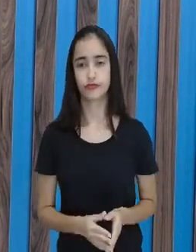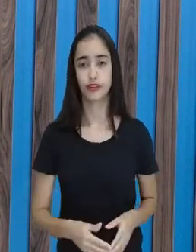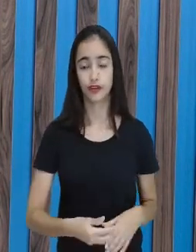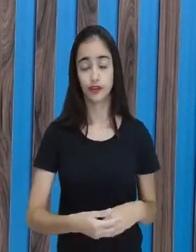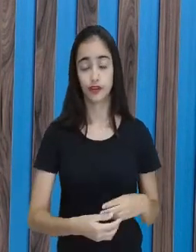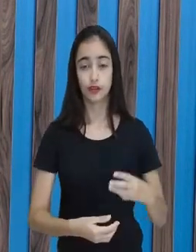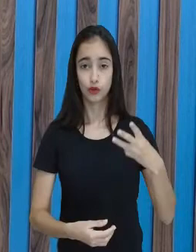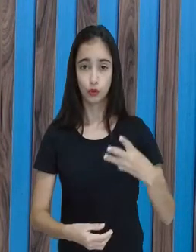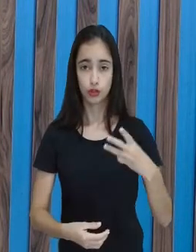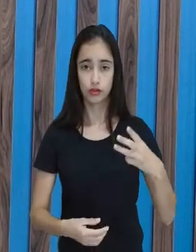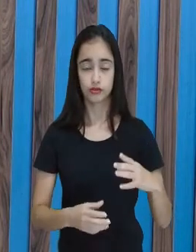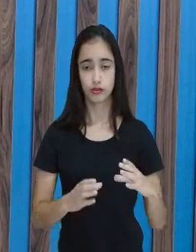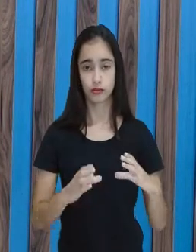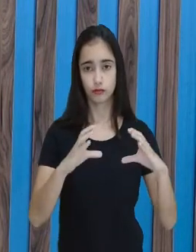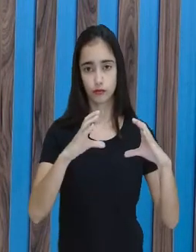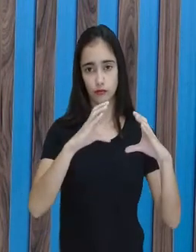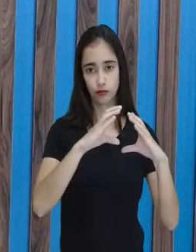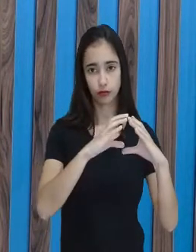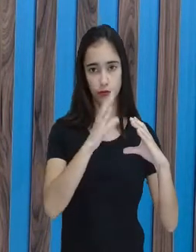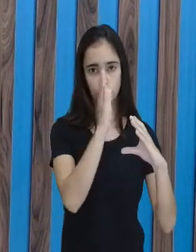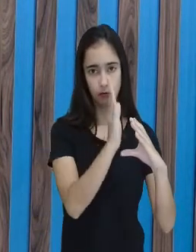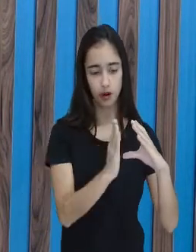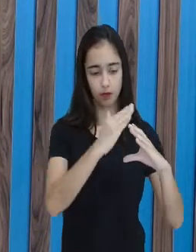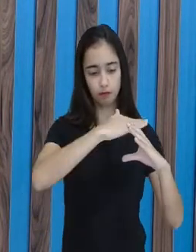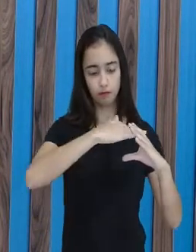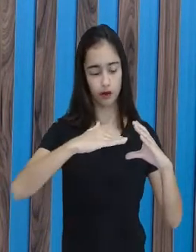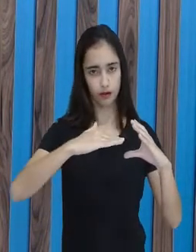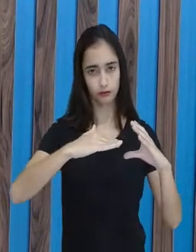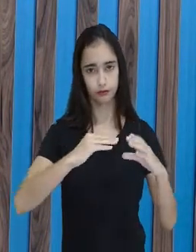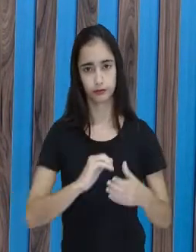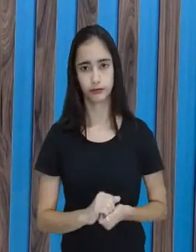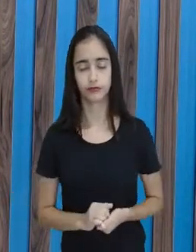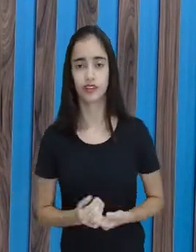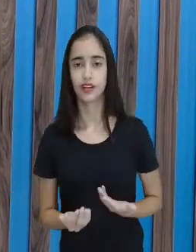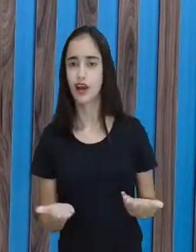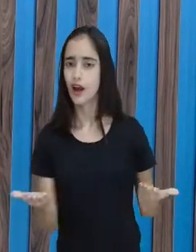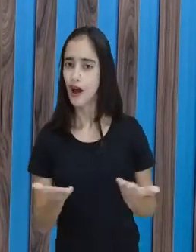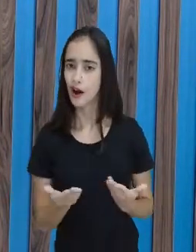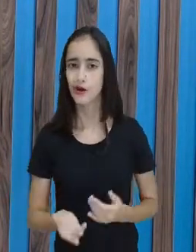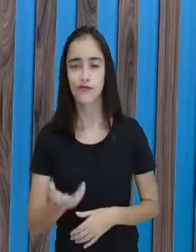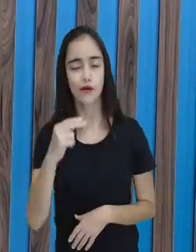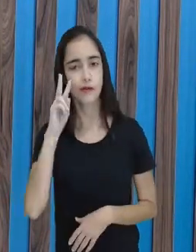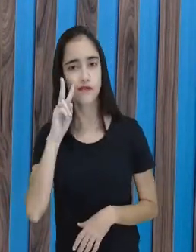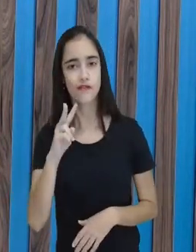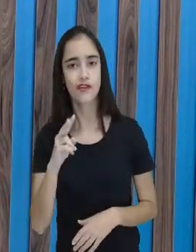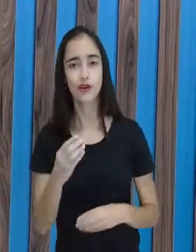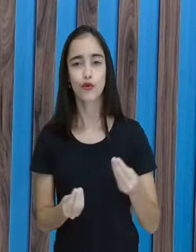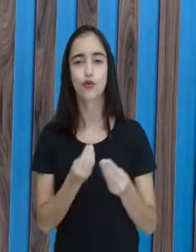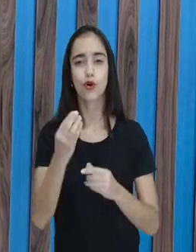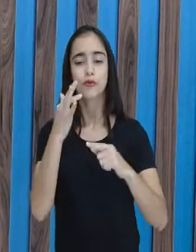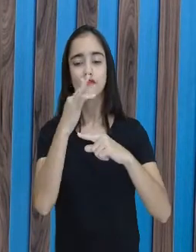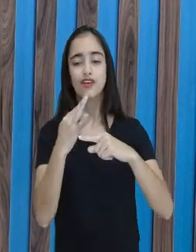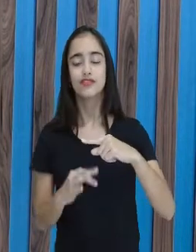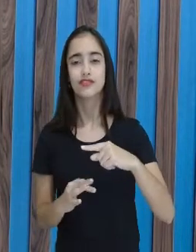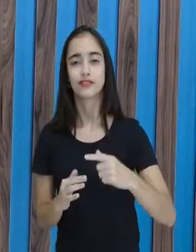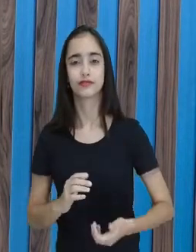círculo dividido em 4 partes. Vamos ver quais são as frações que representam cada círculo